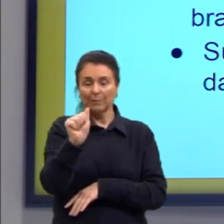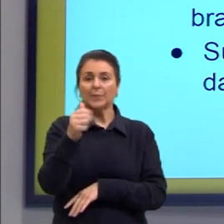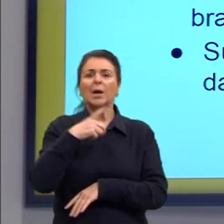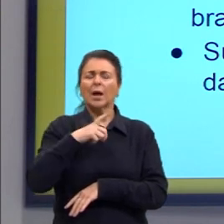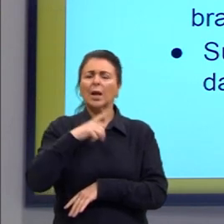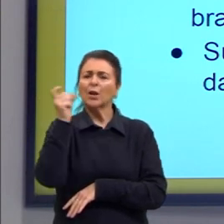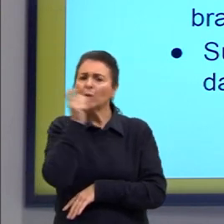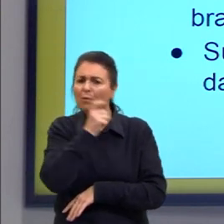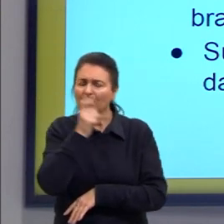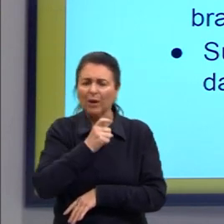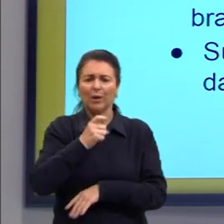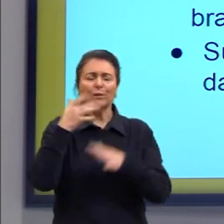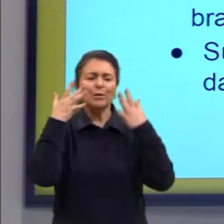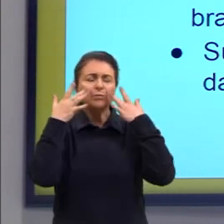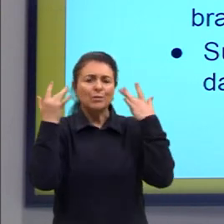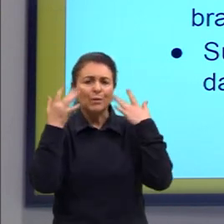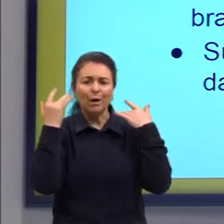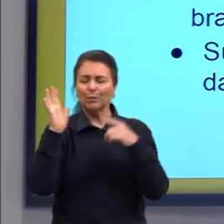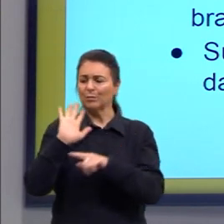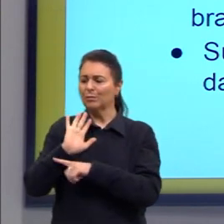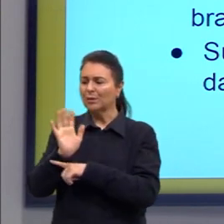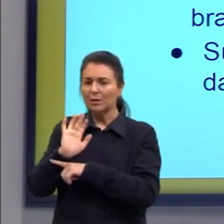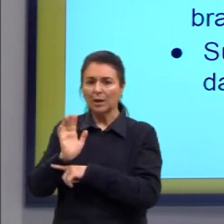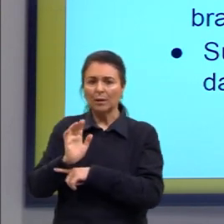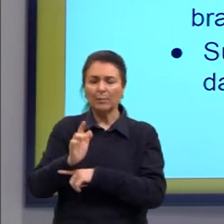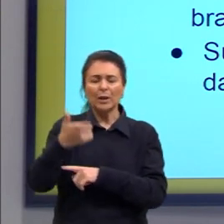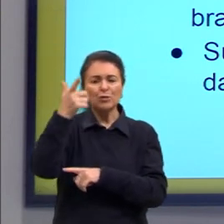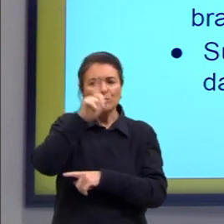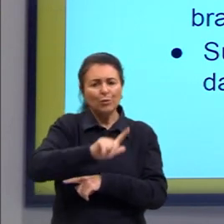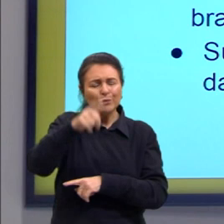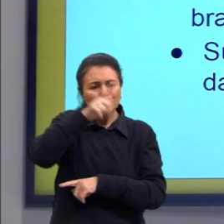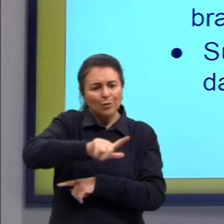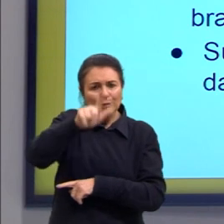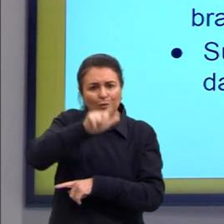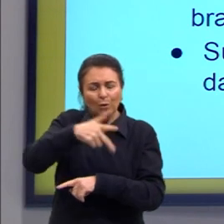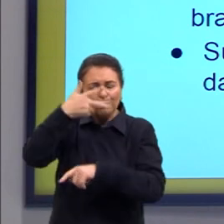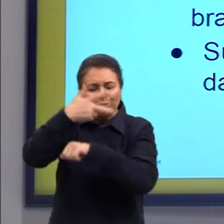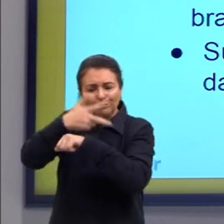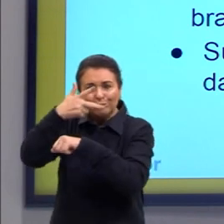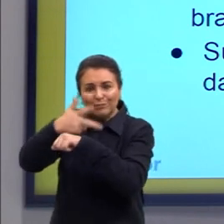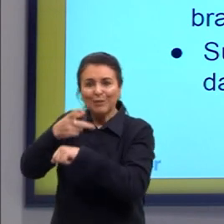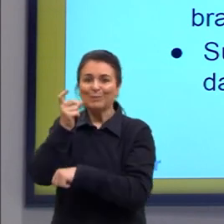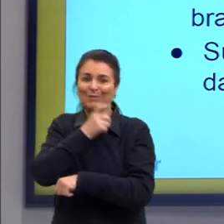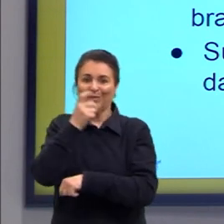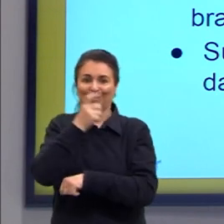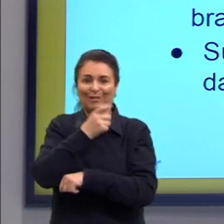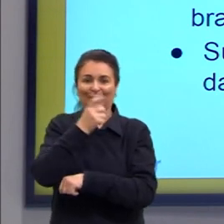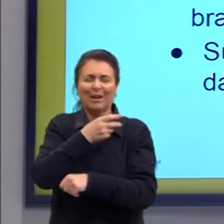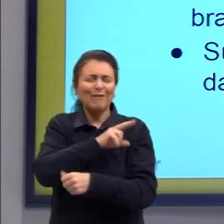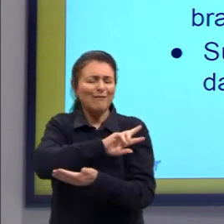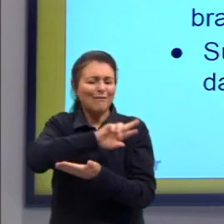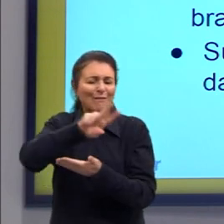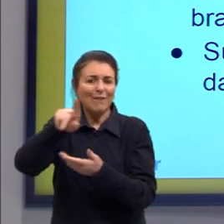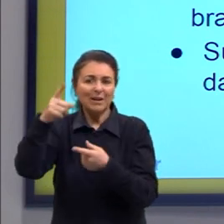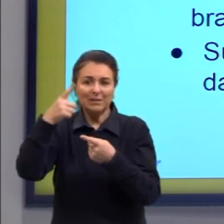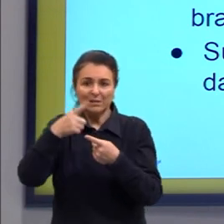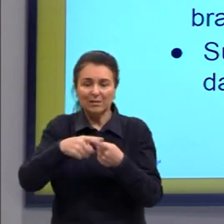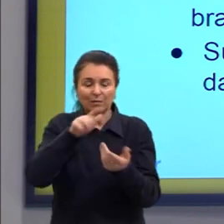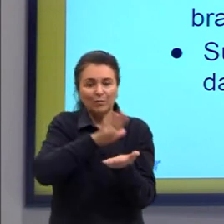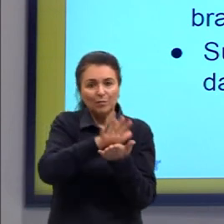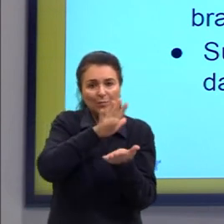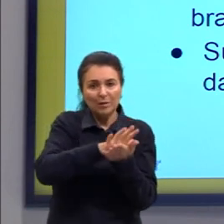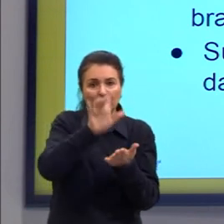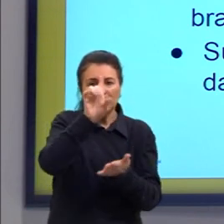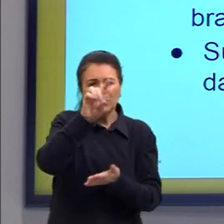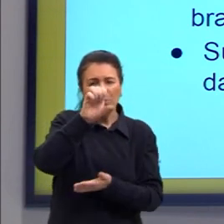teatro novelas cinema e ela já foi regravada várias vezes né como telenovela e ela foi publicada